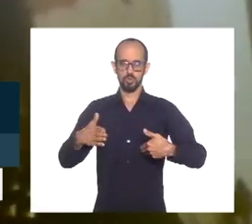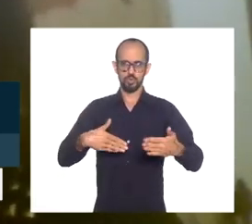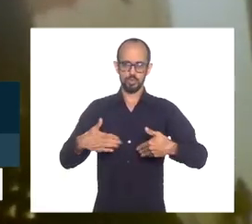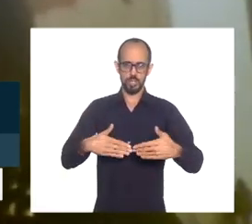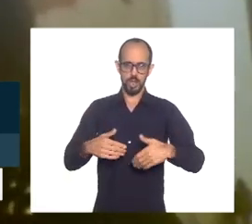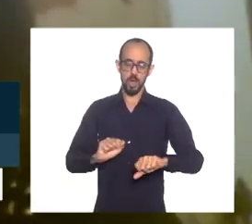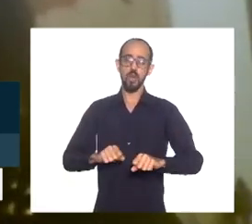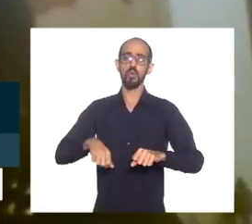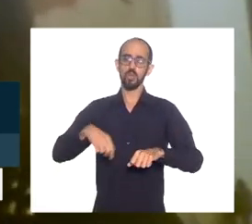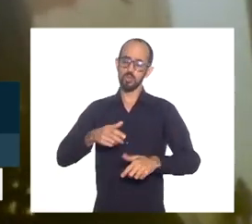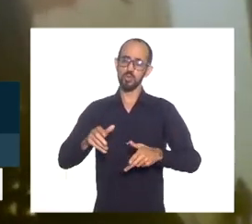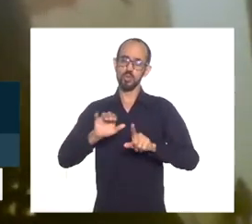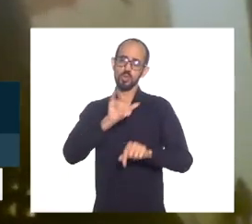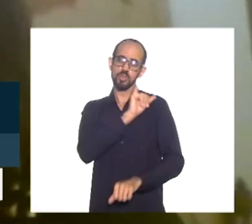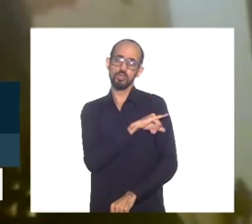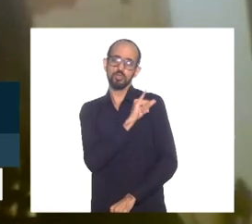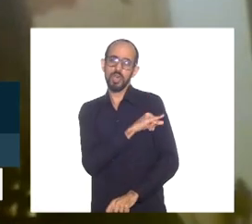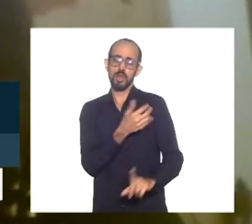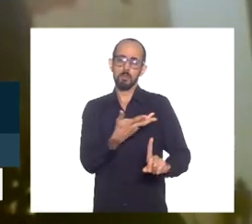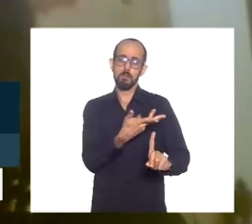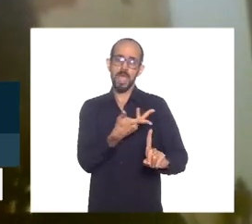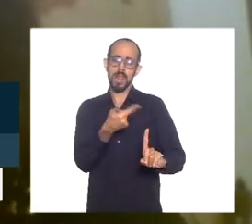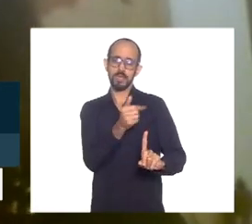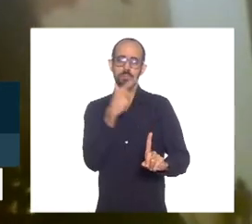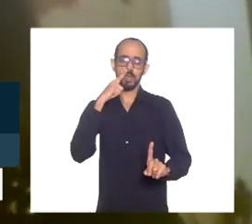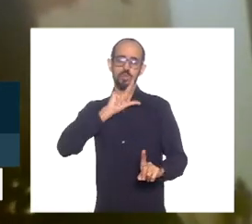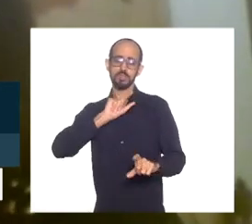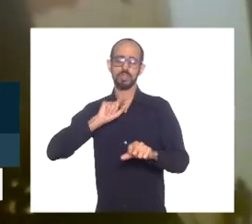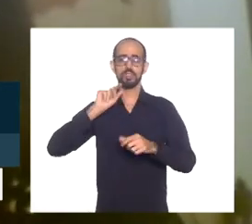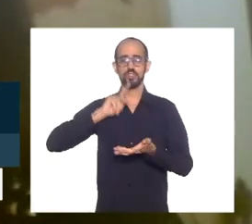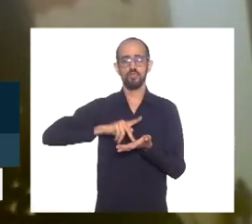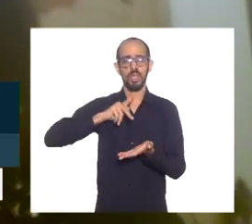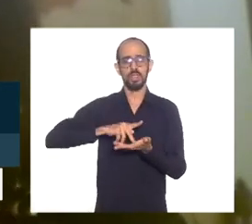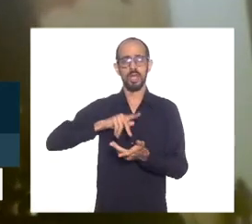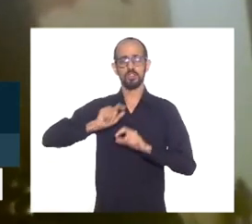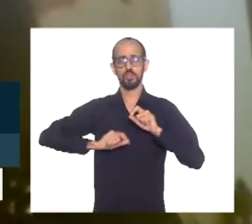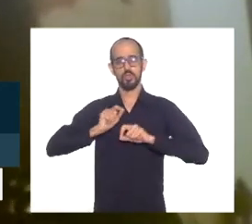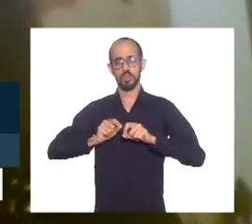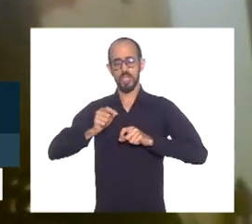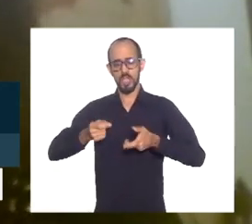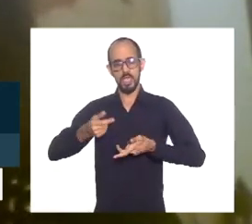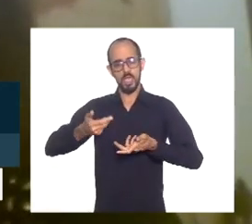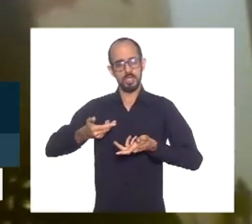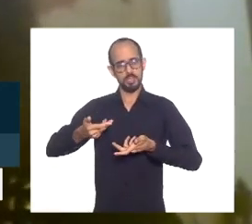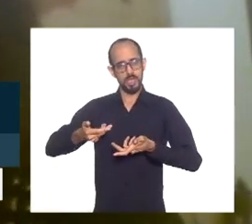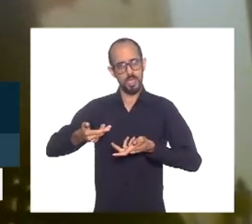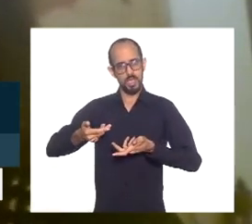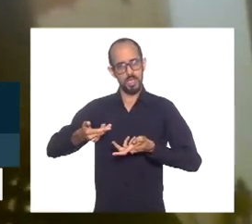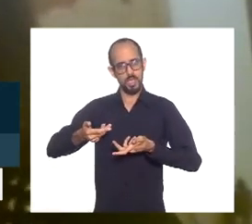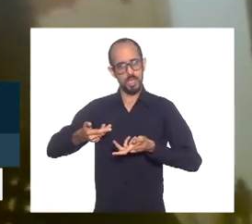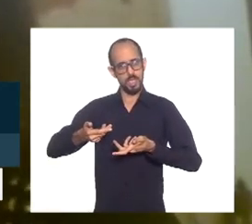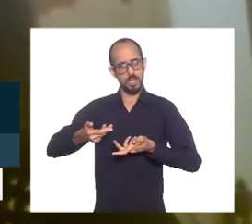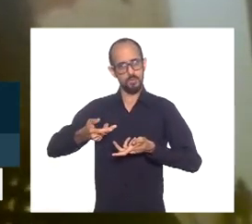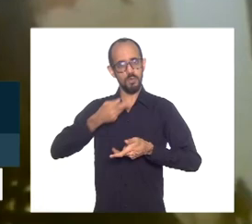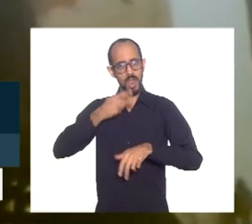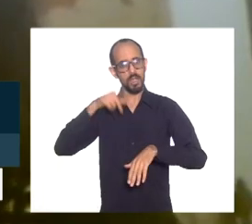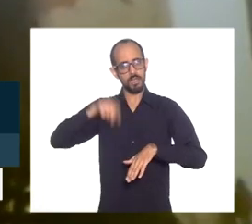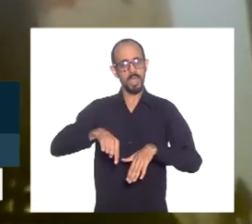Rio de Janeiro merece para que ele possa realmente ser chamado de